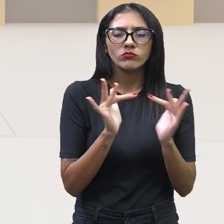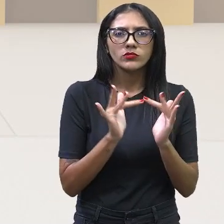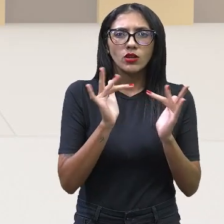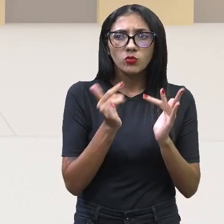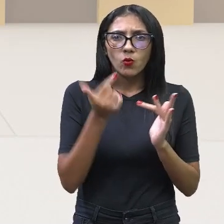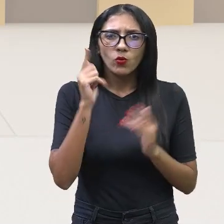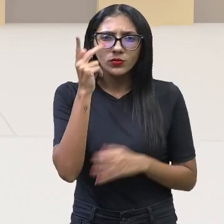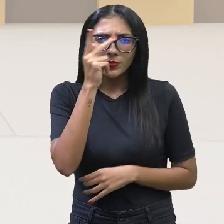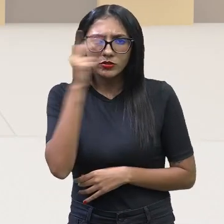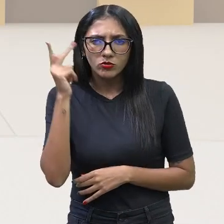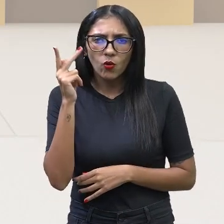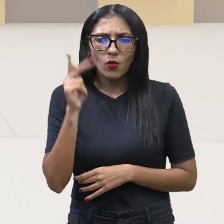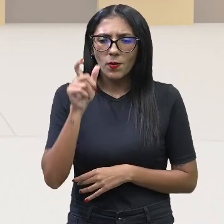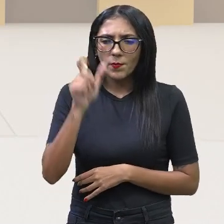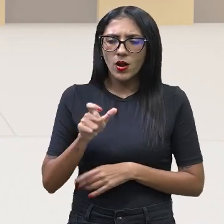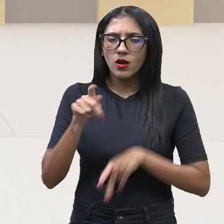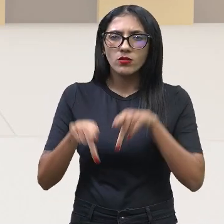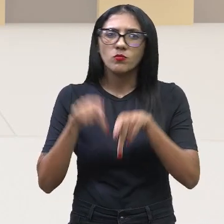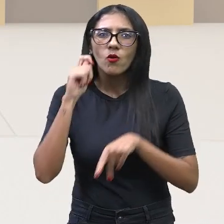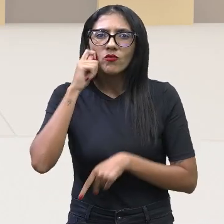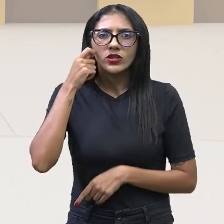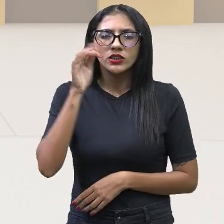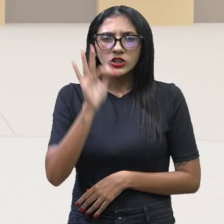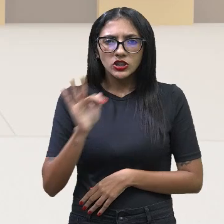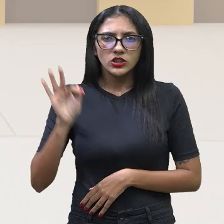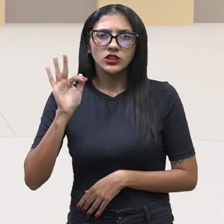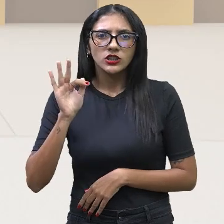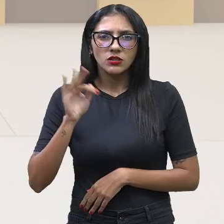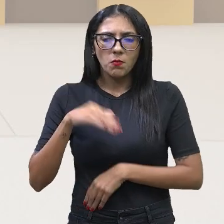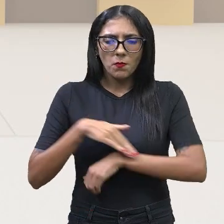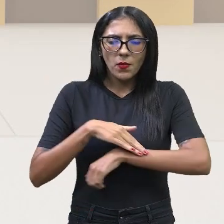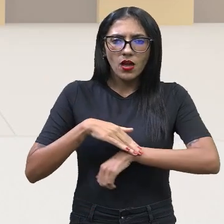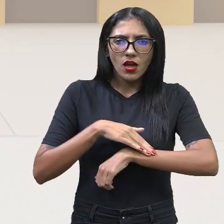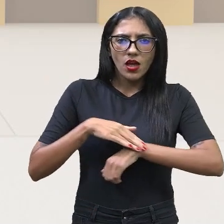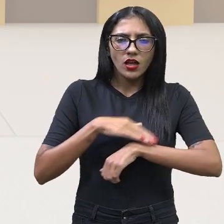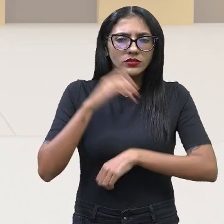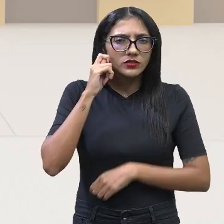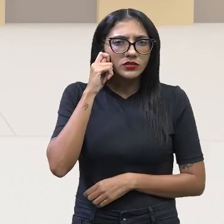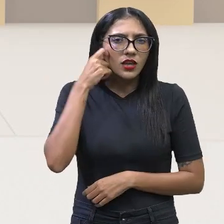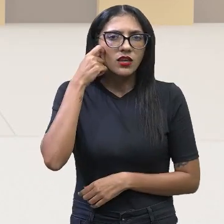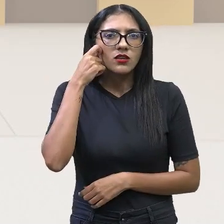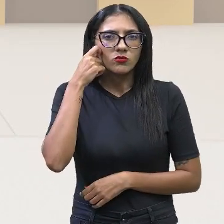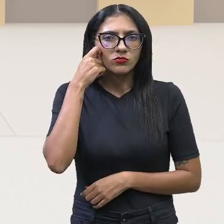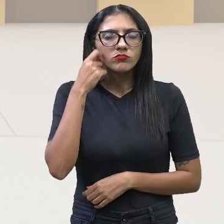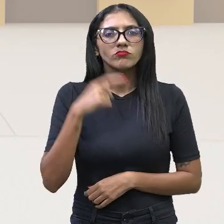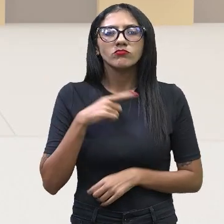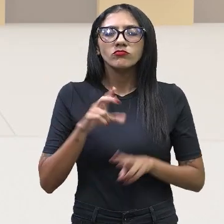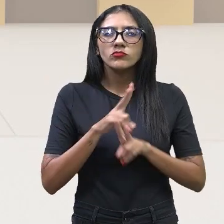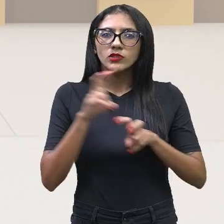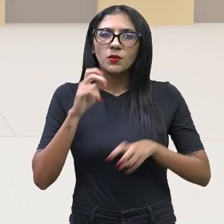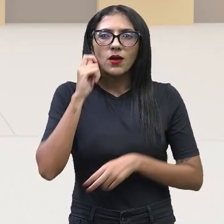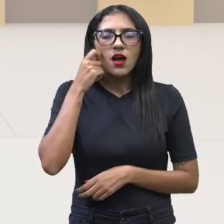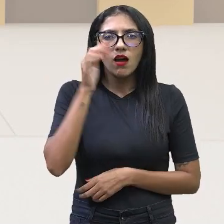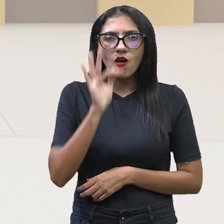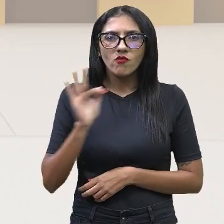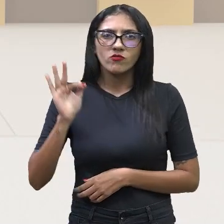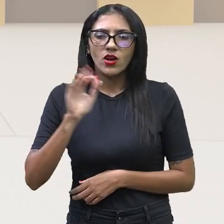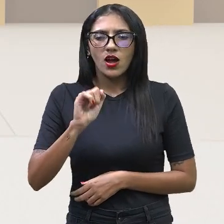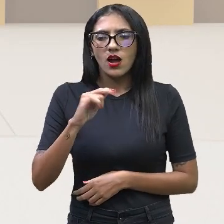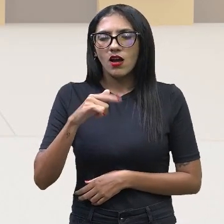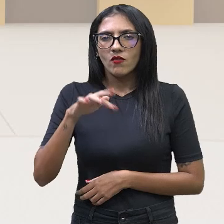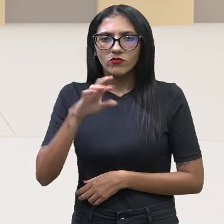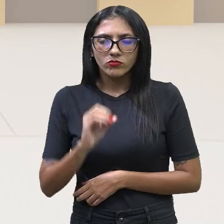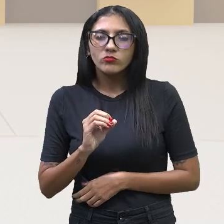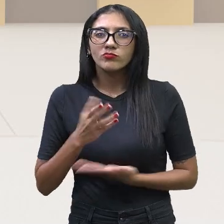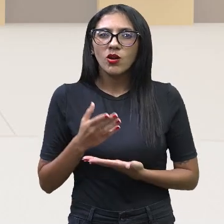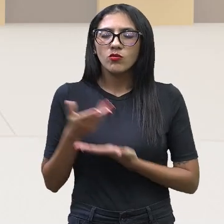africana, e não necessariamente o africano, mas o negro, porque nós estamos falando da questão afro-brasileira. Traz ele, convida